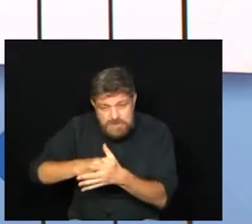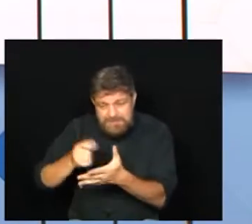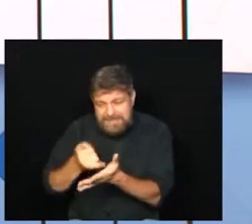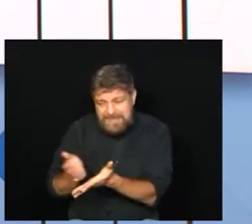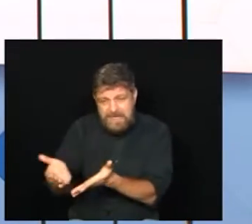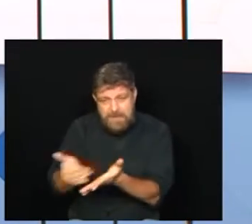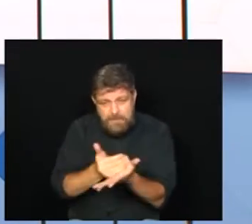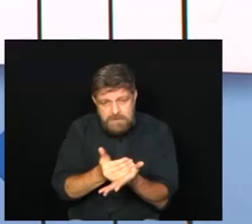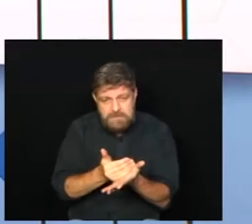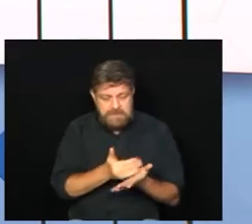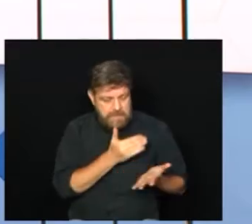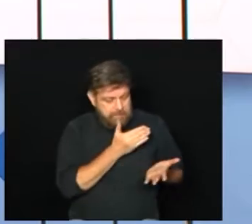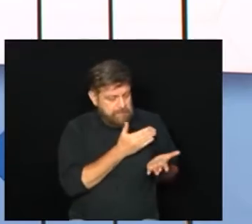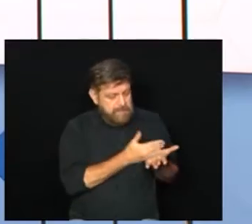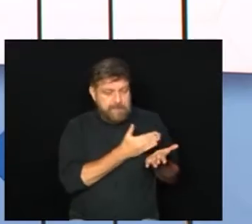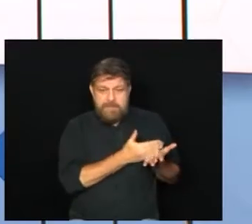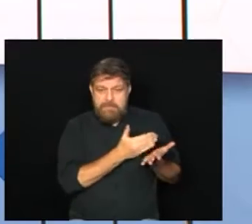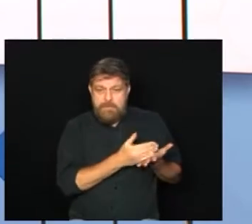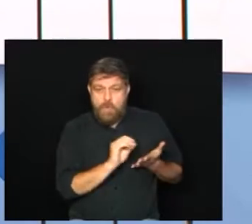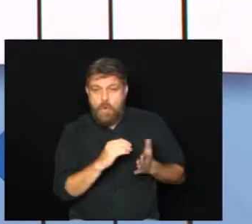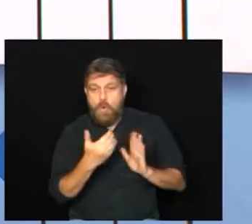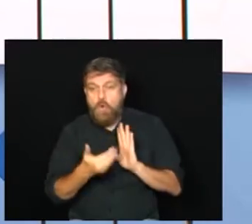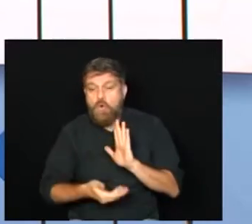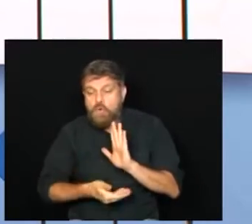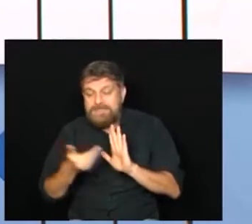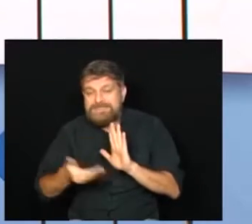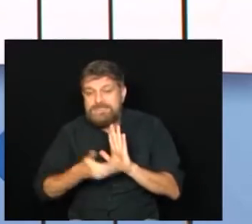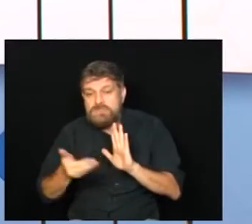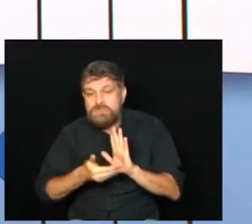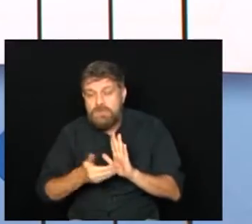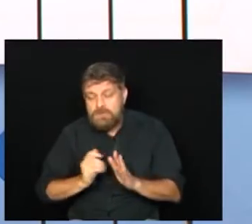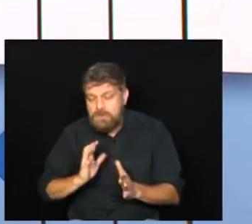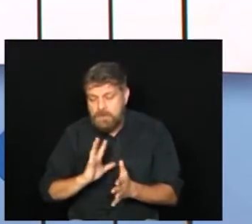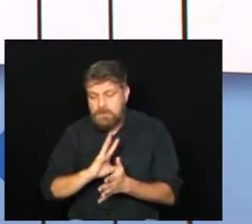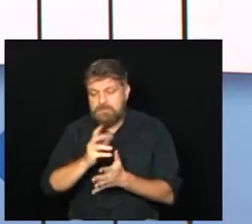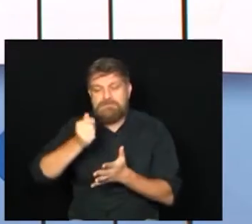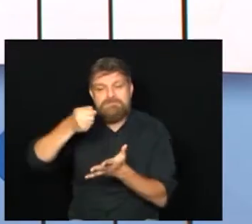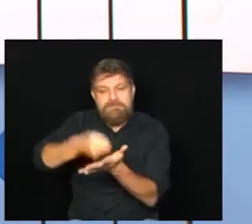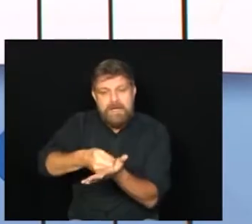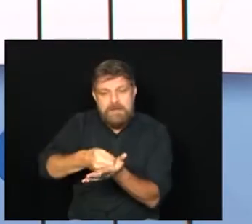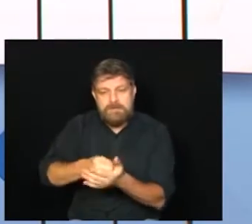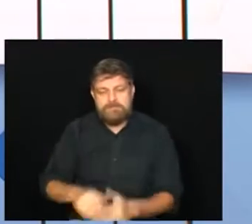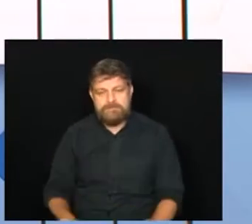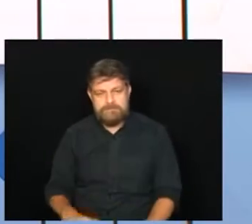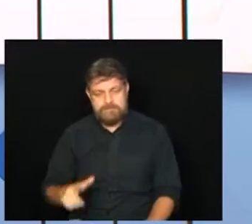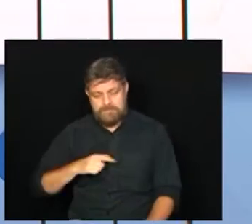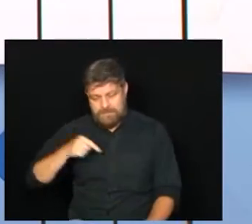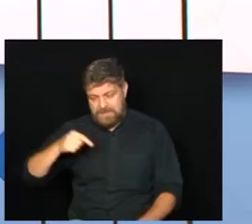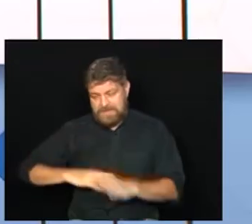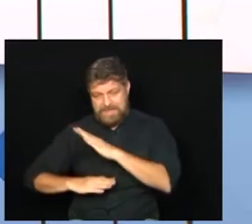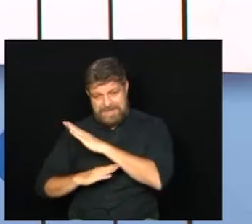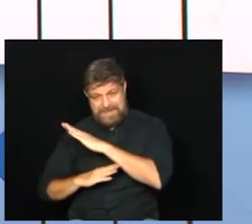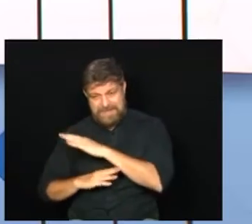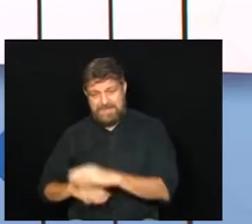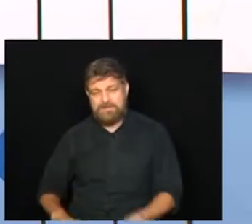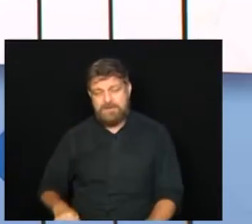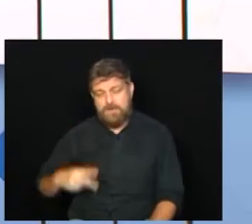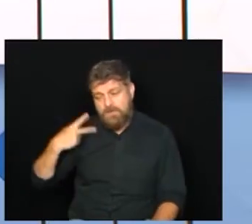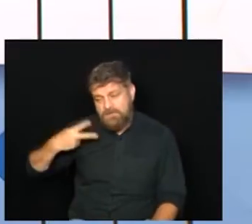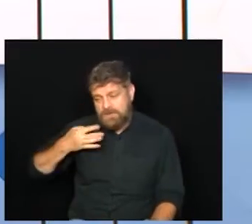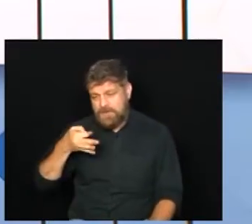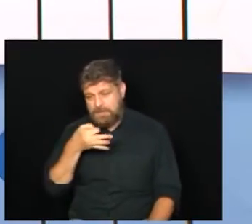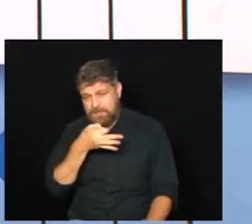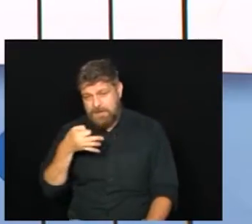com parcelamento ou desconto para quitação à vista. O vice-líder de governo na Câmara falou do momento em